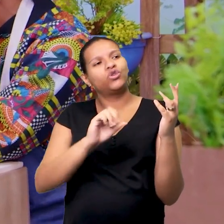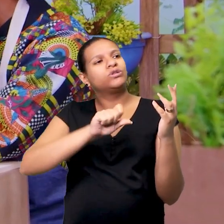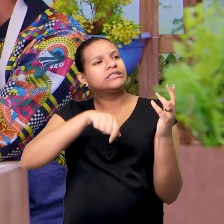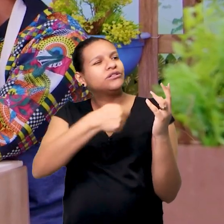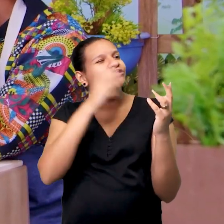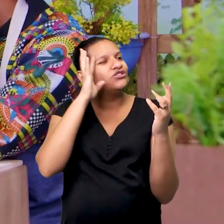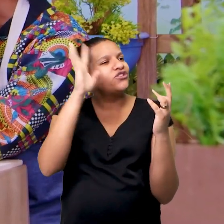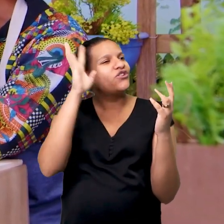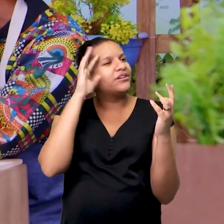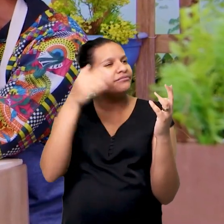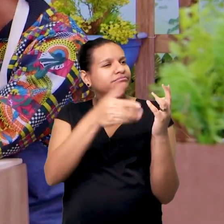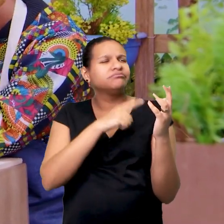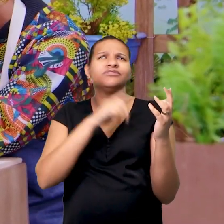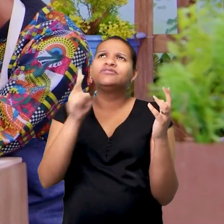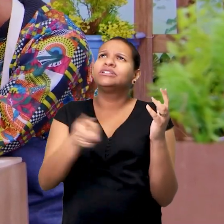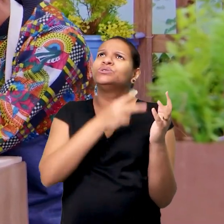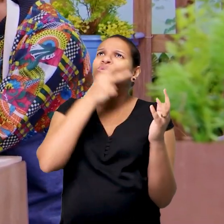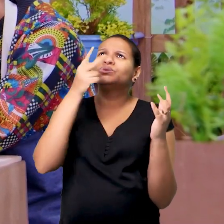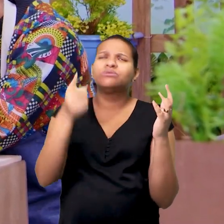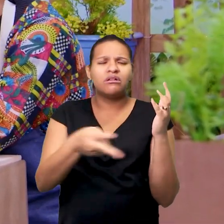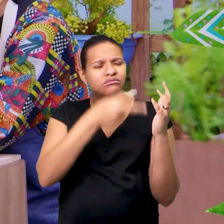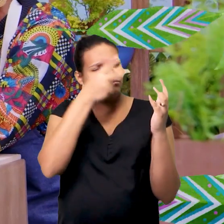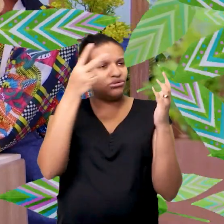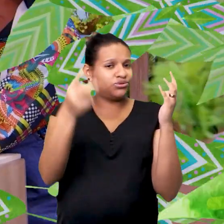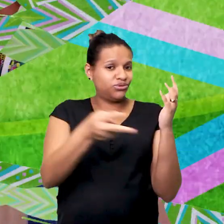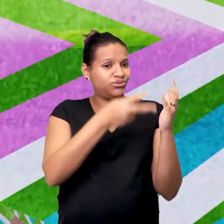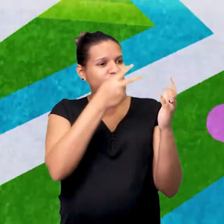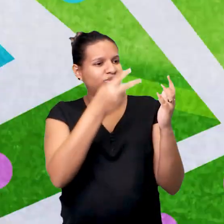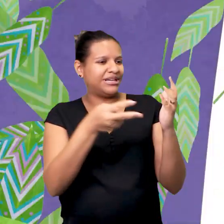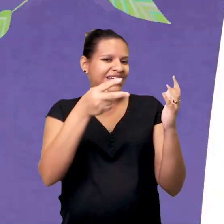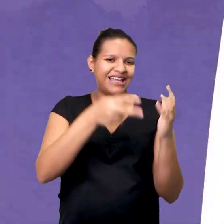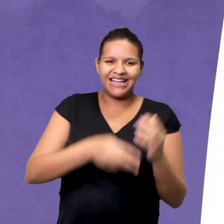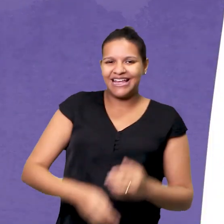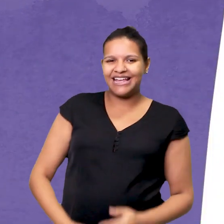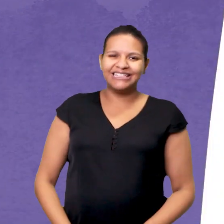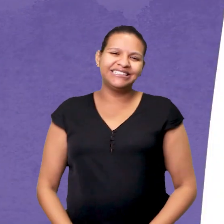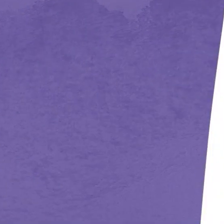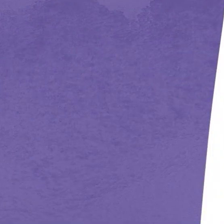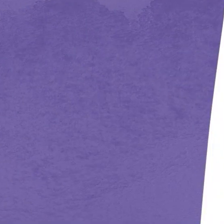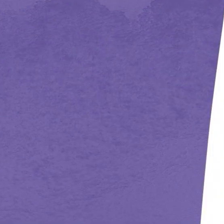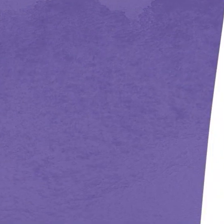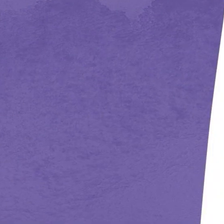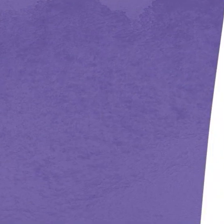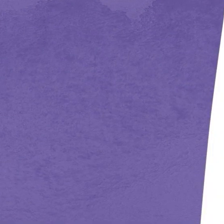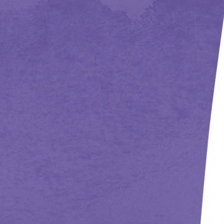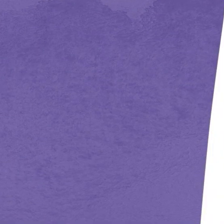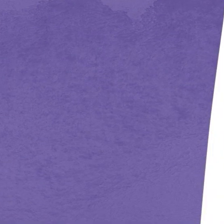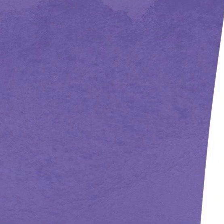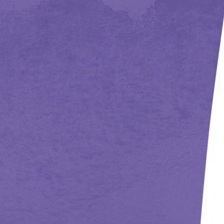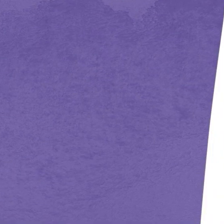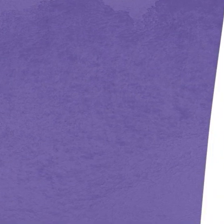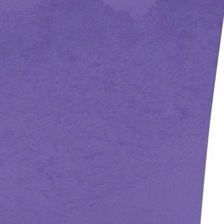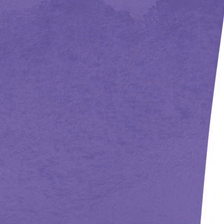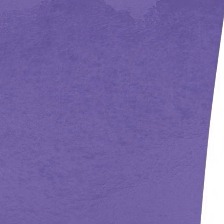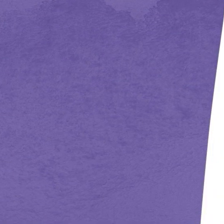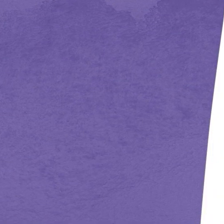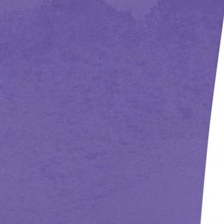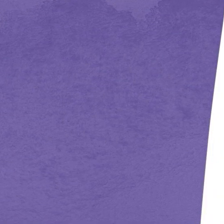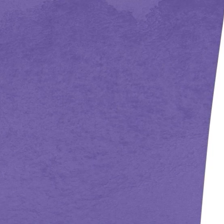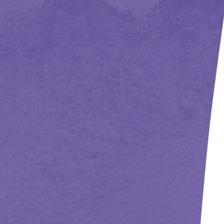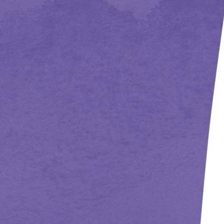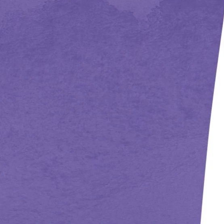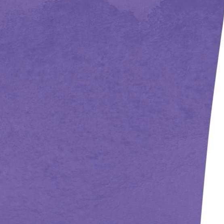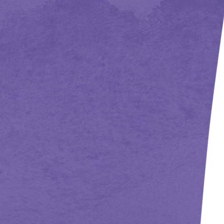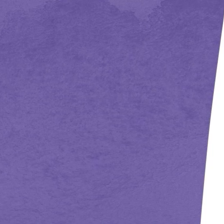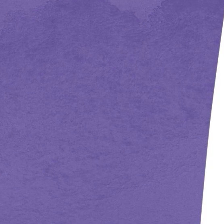E aí, batia o vento! vento! Produtor executivo Scott Cameron Coordenadora de produção e de marca Brasil